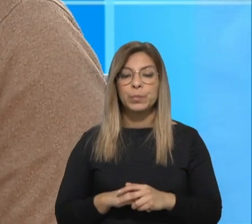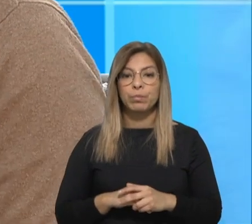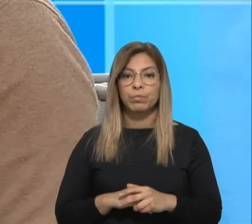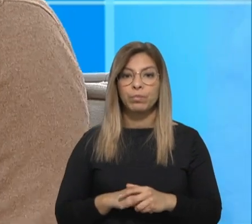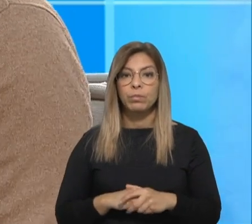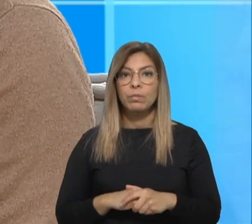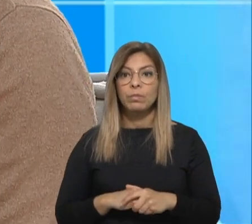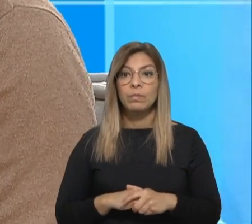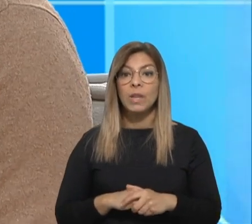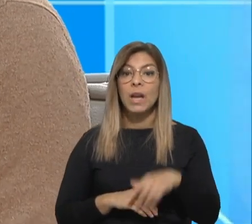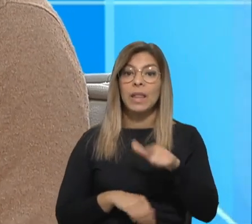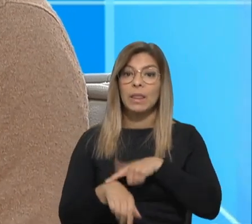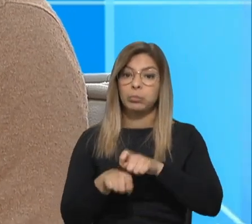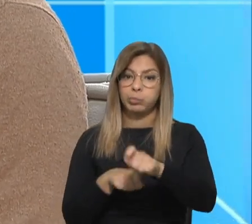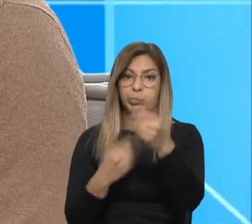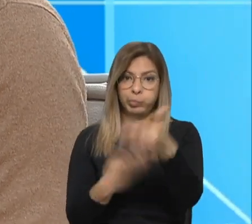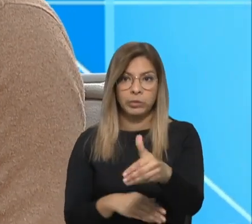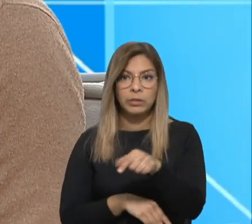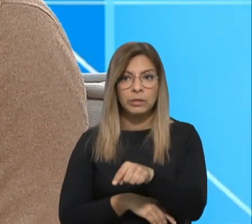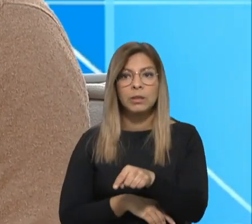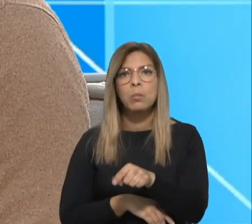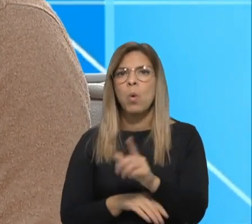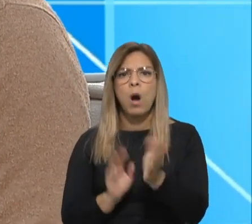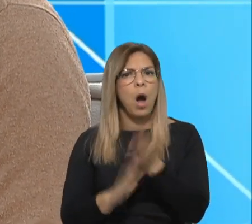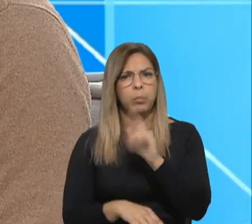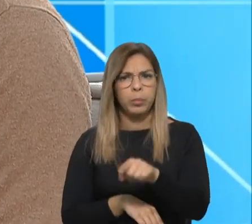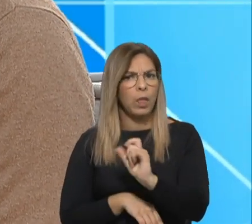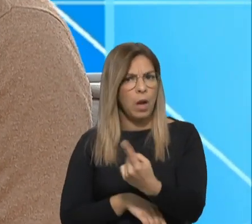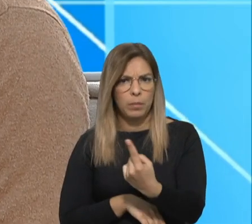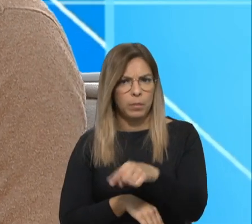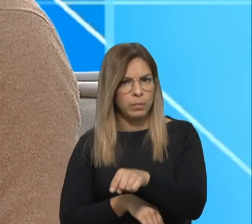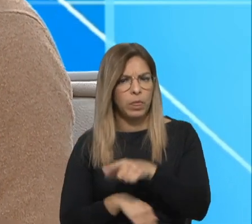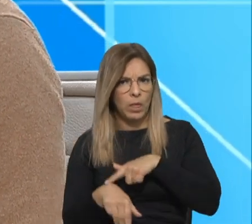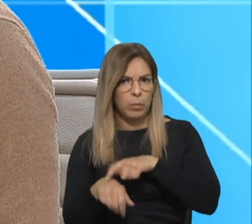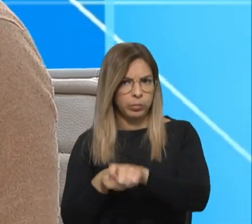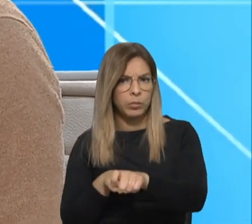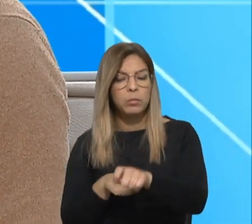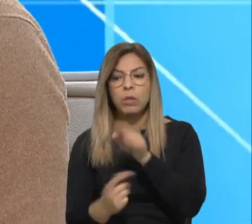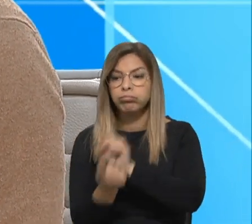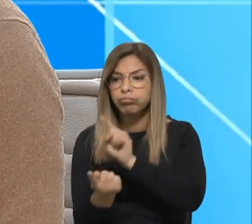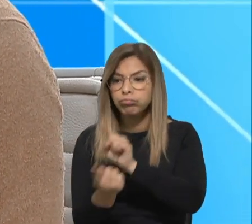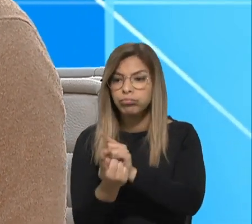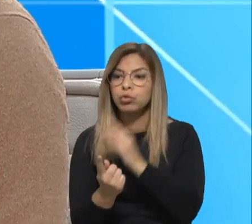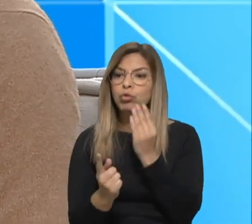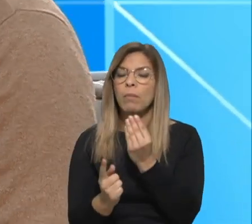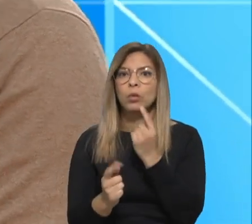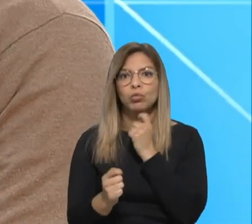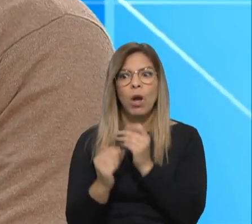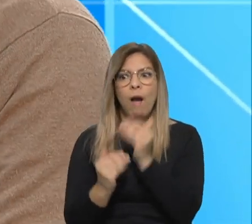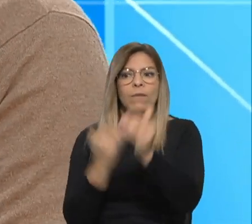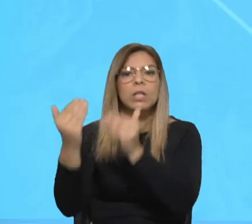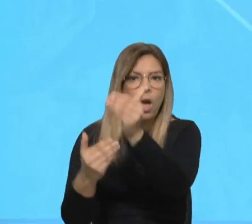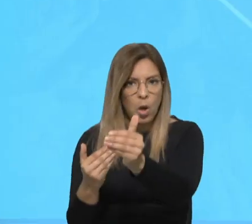Isto tem um espaço temporal e muito rápido. Porque nós, para acompanharmos os jovens, temos que andar um bocadinho à frente deles.